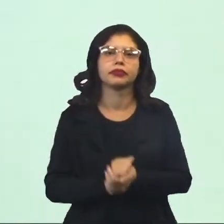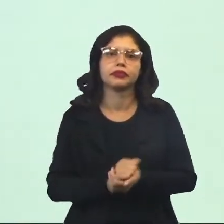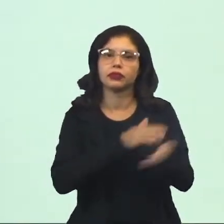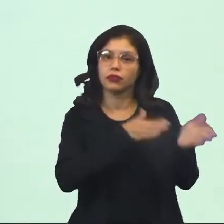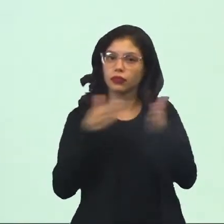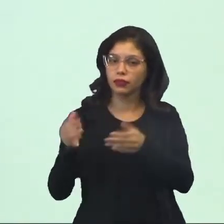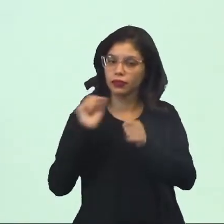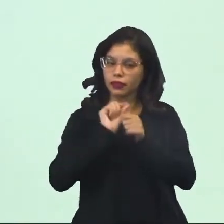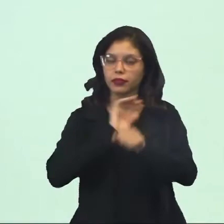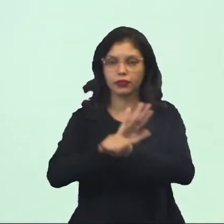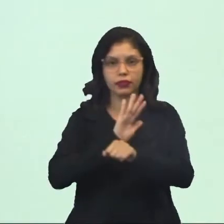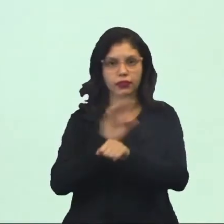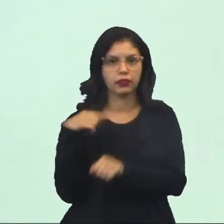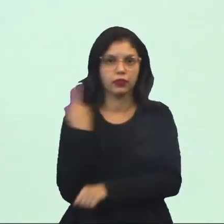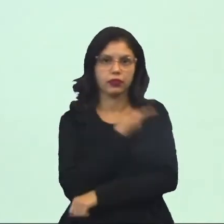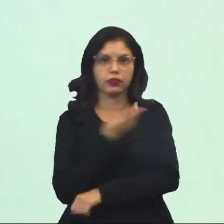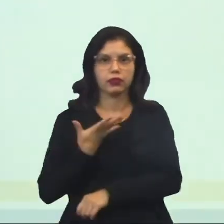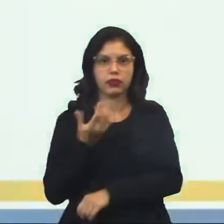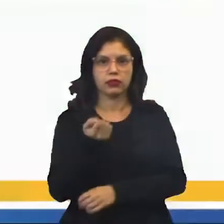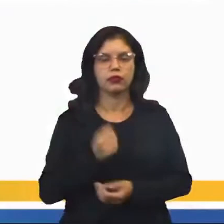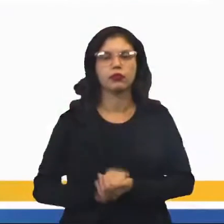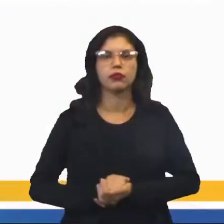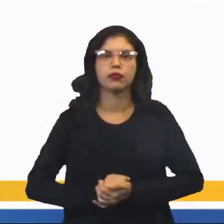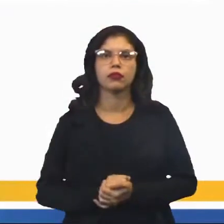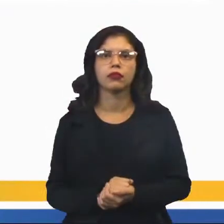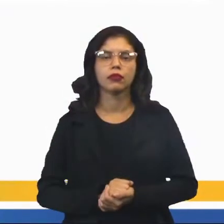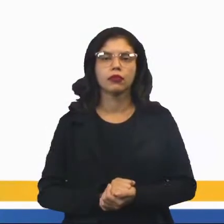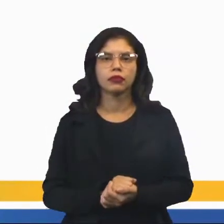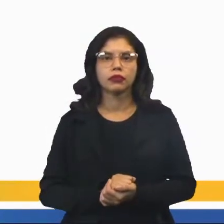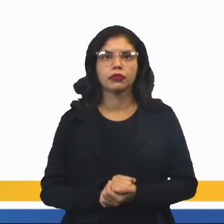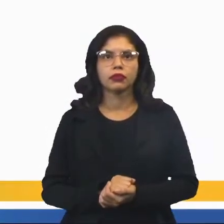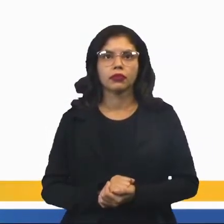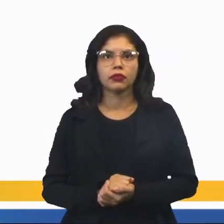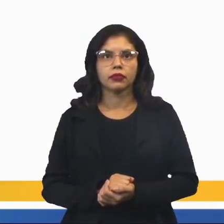partir das contribuições que nós recebemos.